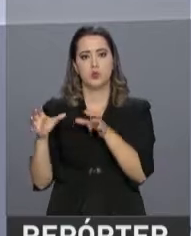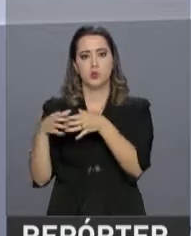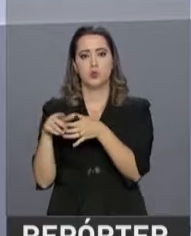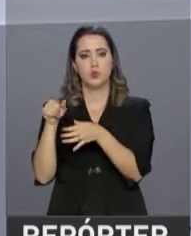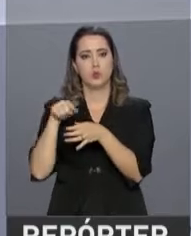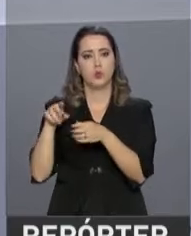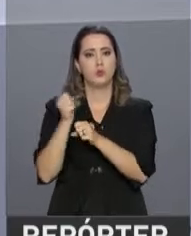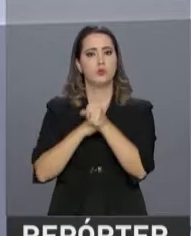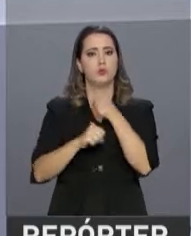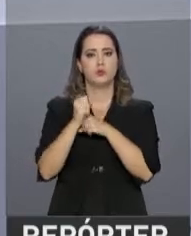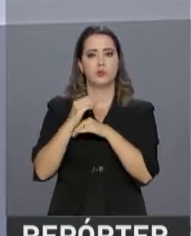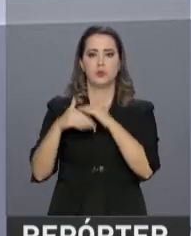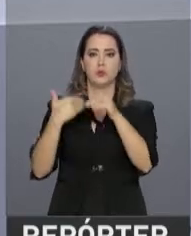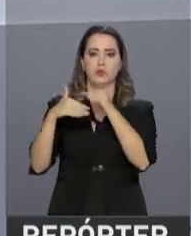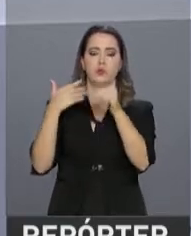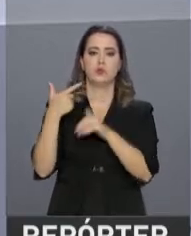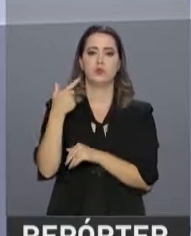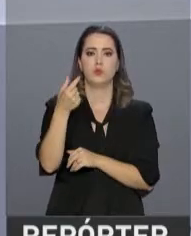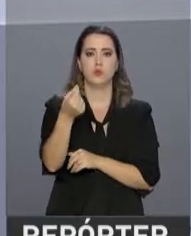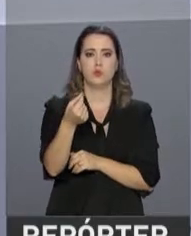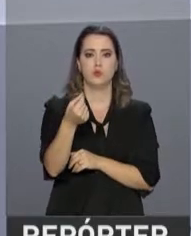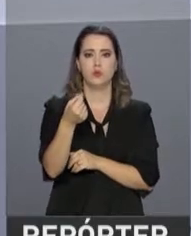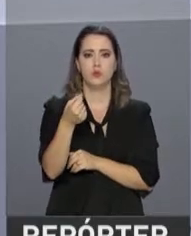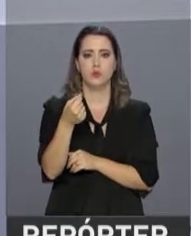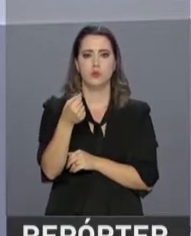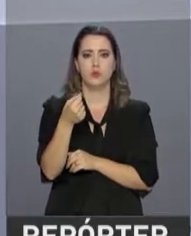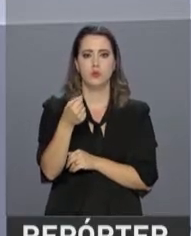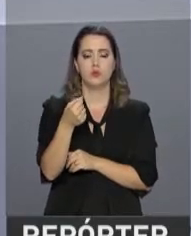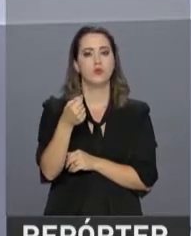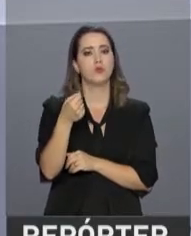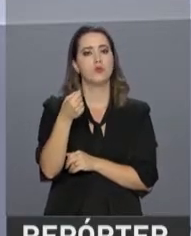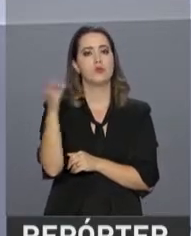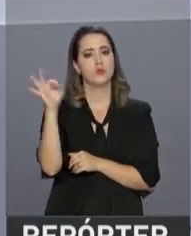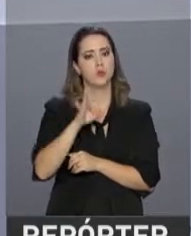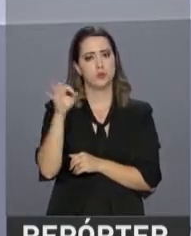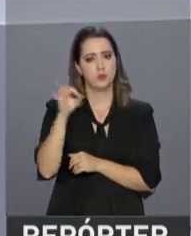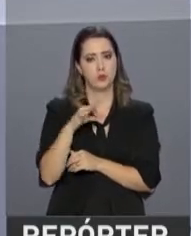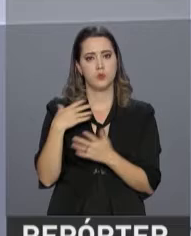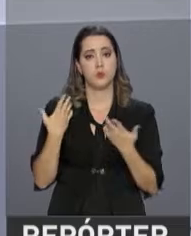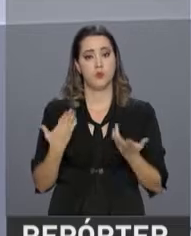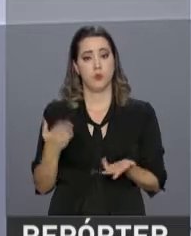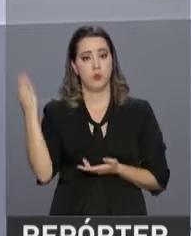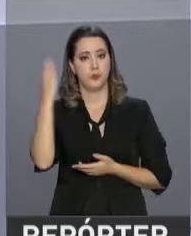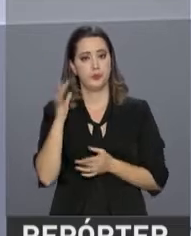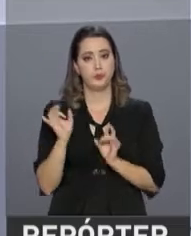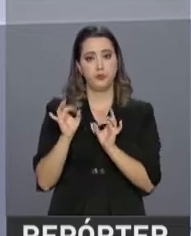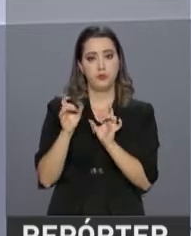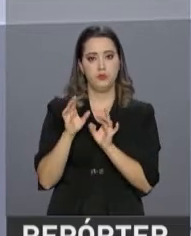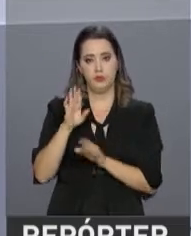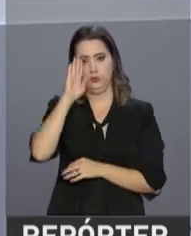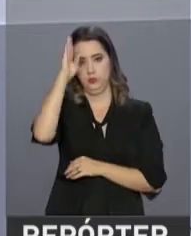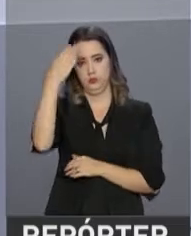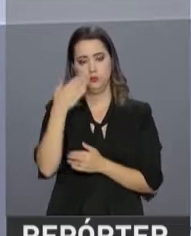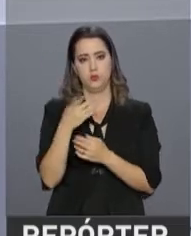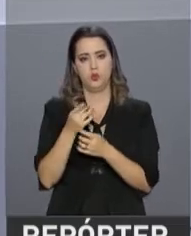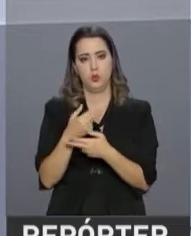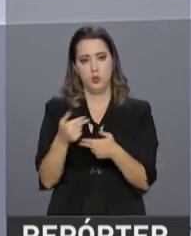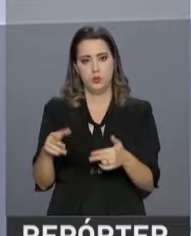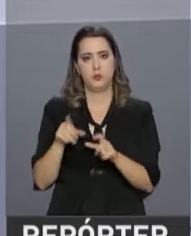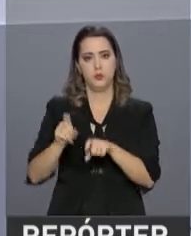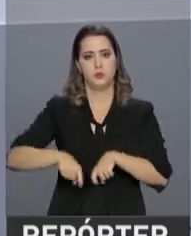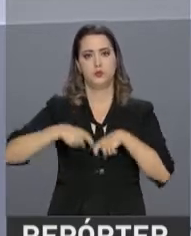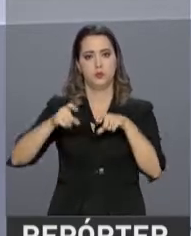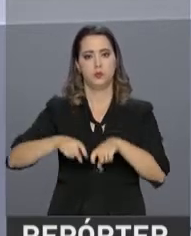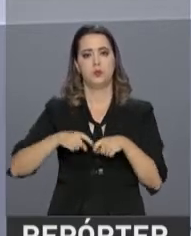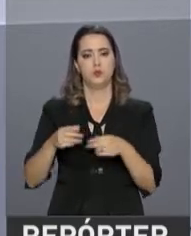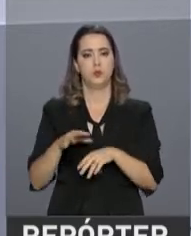região, que no ano passado registraram essas relações crescimento de 20%. O Brasil exportou principalmente